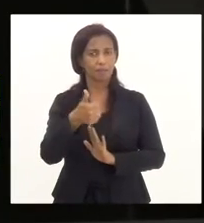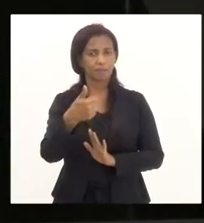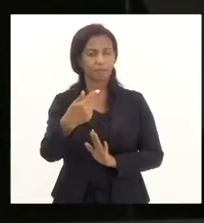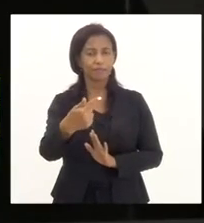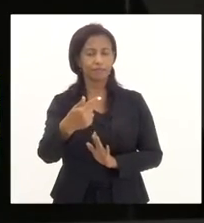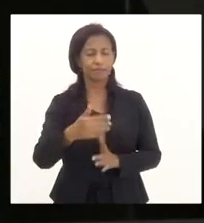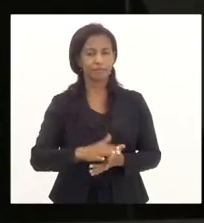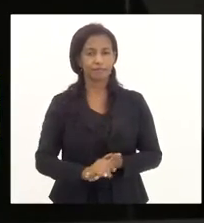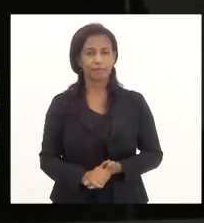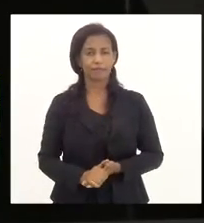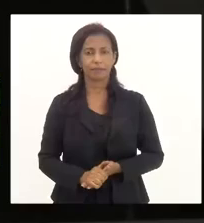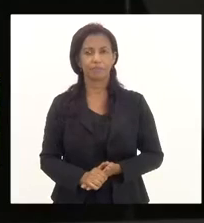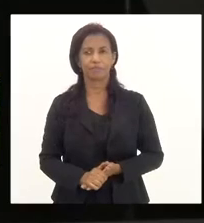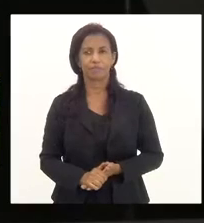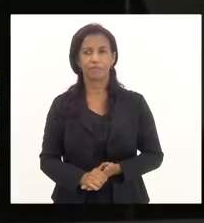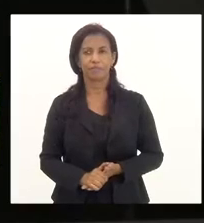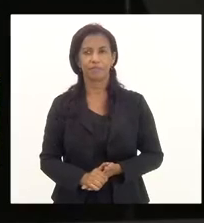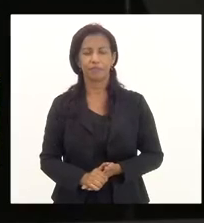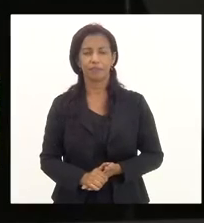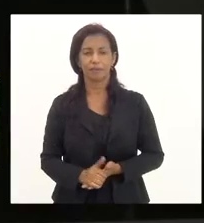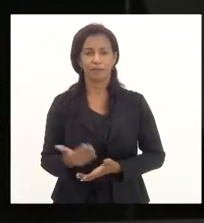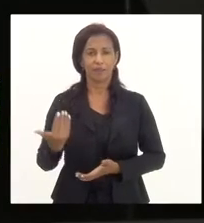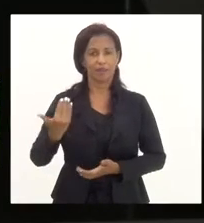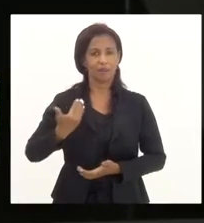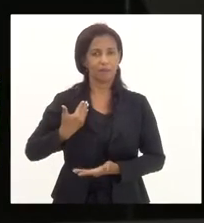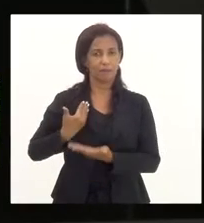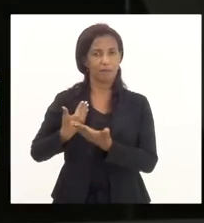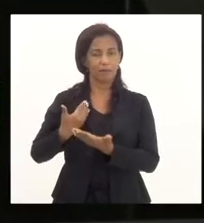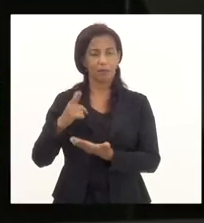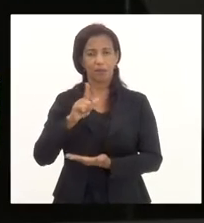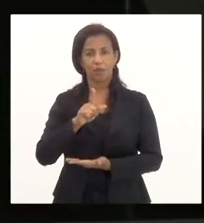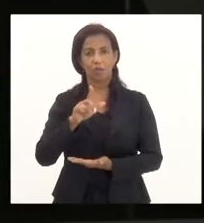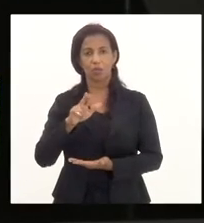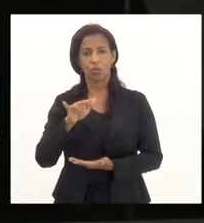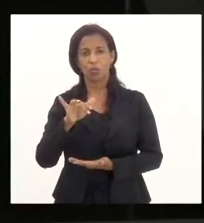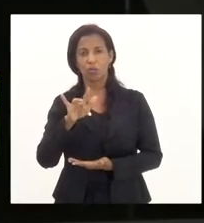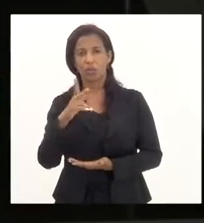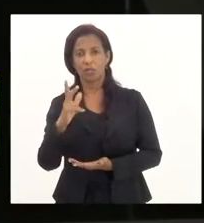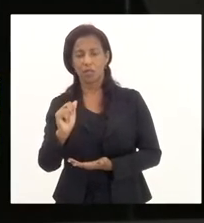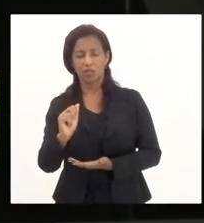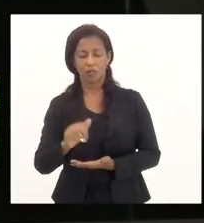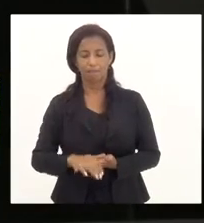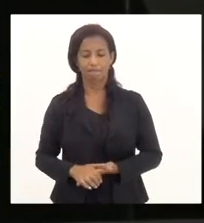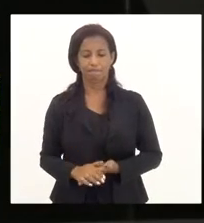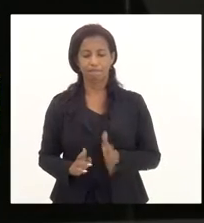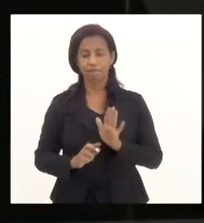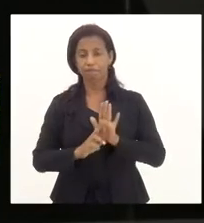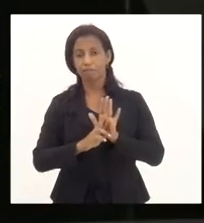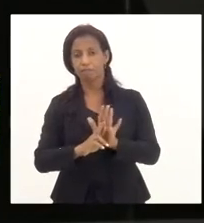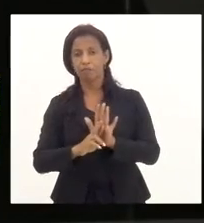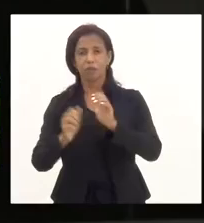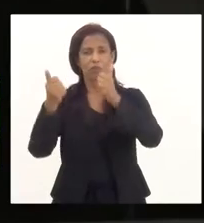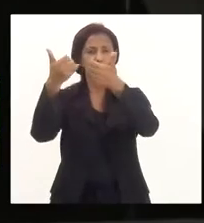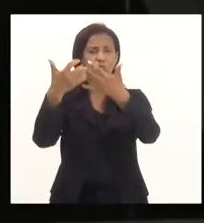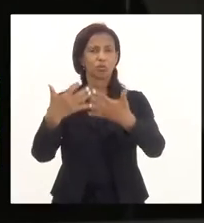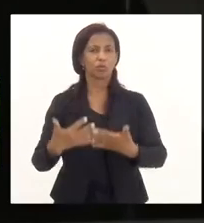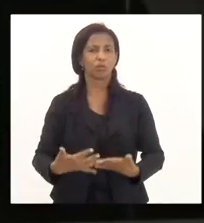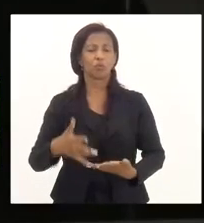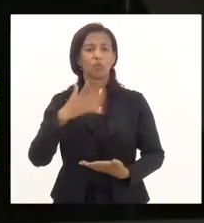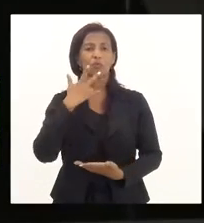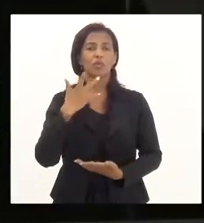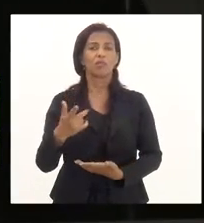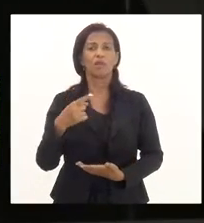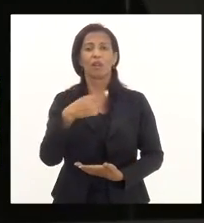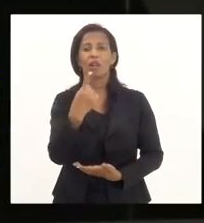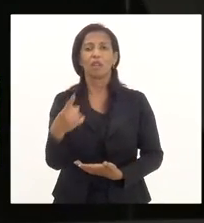que seja medita aqui pela minha querida acompanha da deputada Lucinha que o senhor apresentou suas explicações do que se